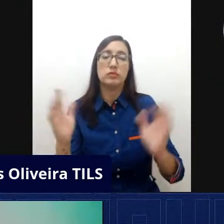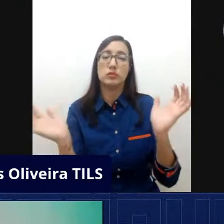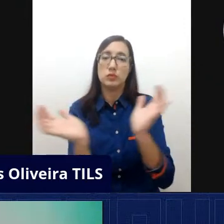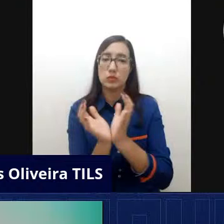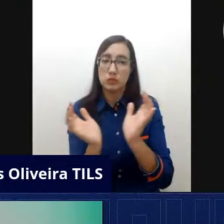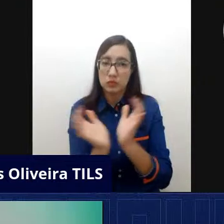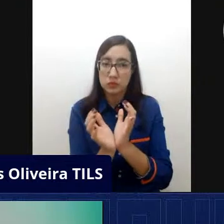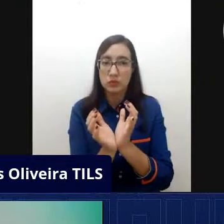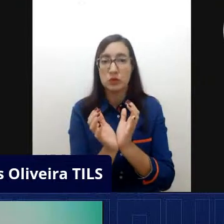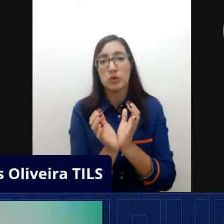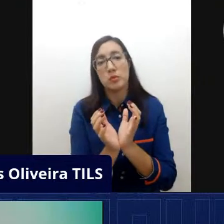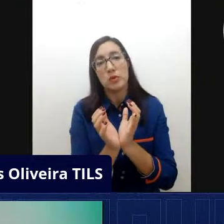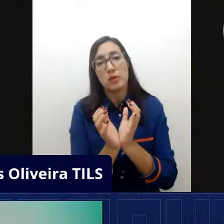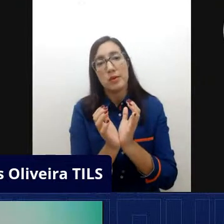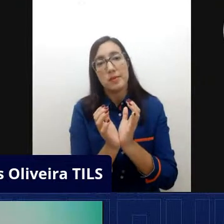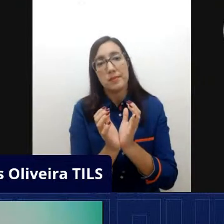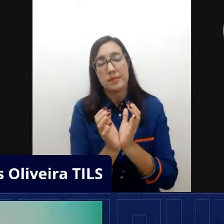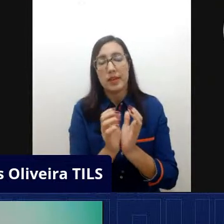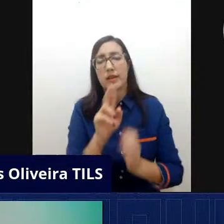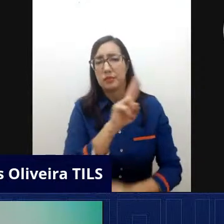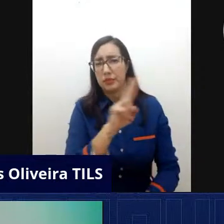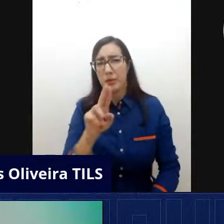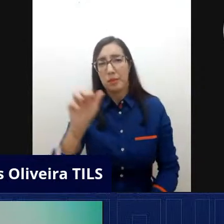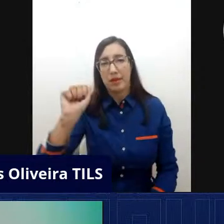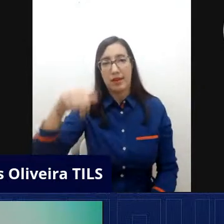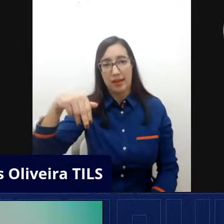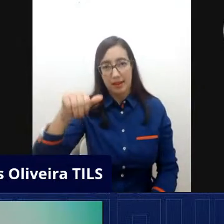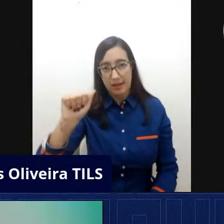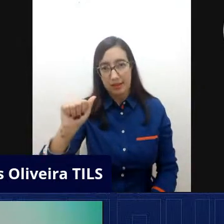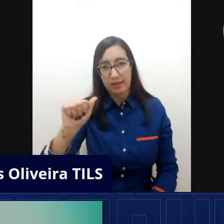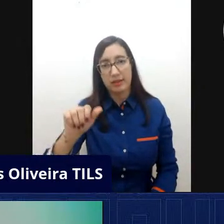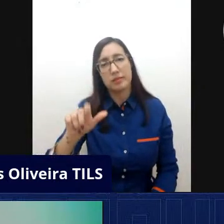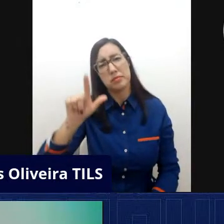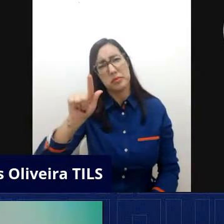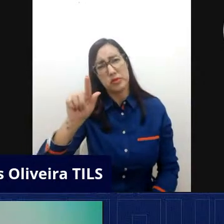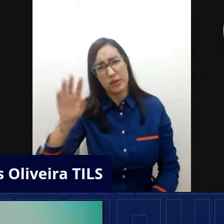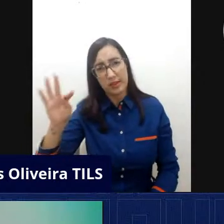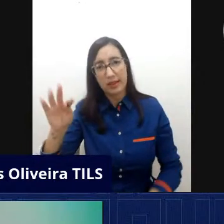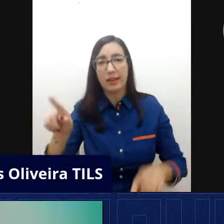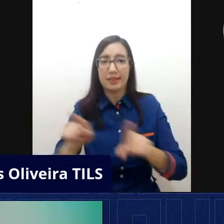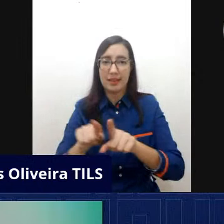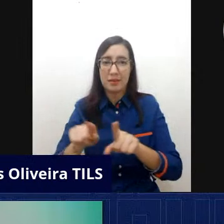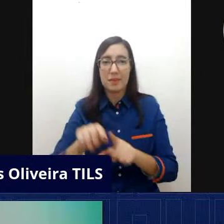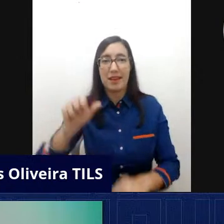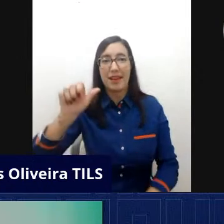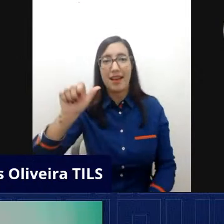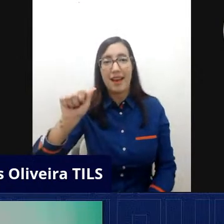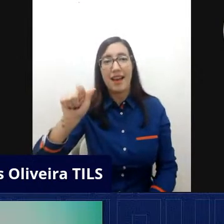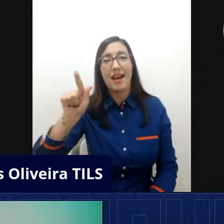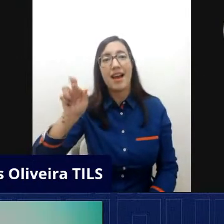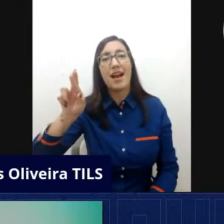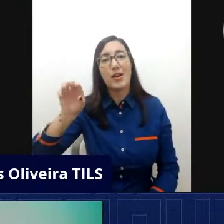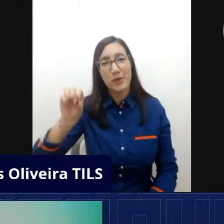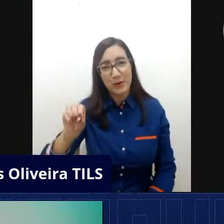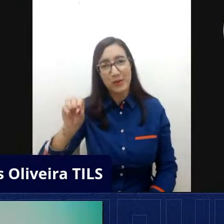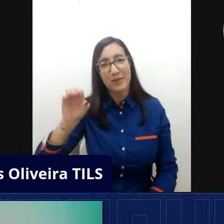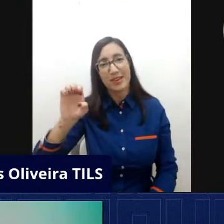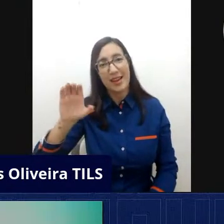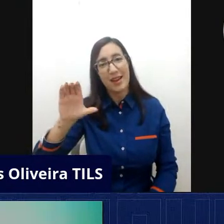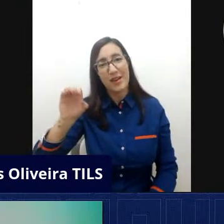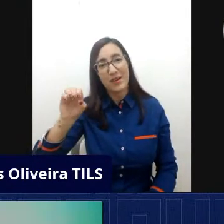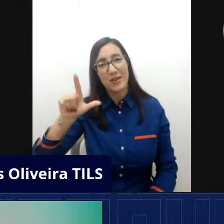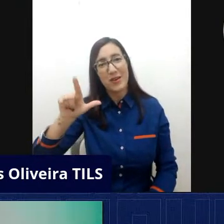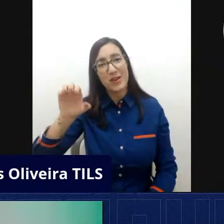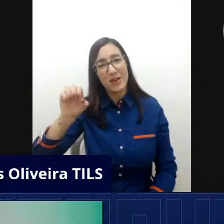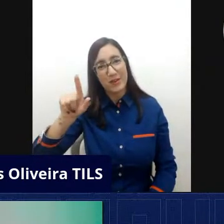da ANA e a Rede Feminismo e Agroecologia, né, que foi esse espaço que a gente